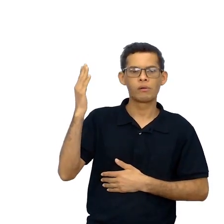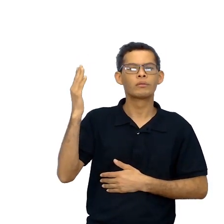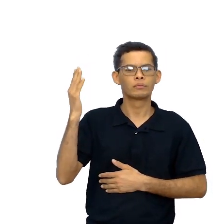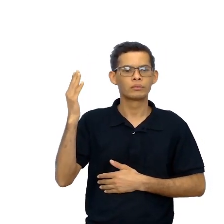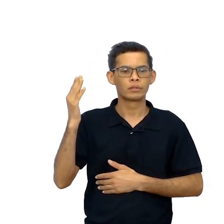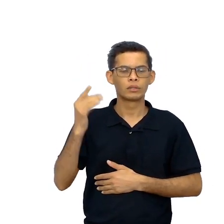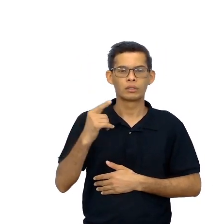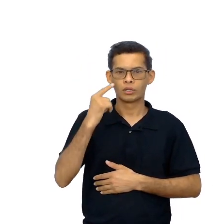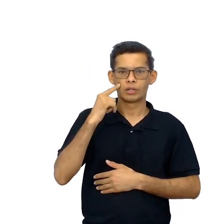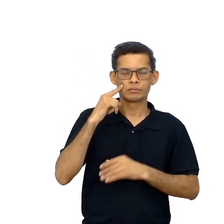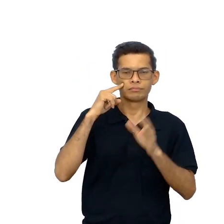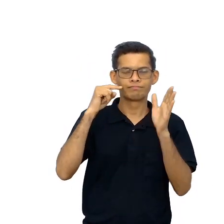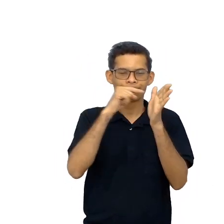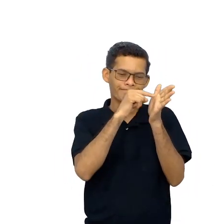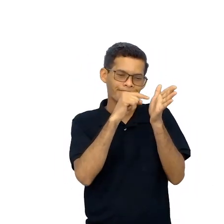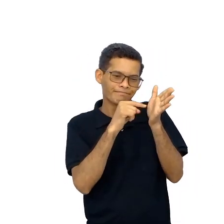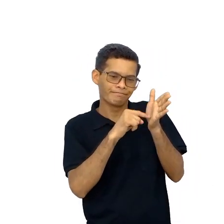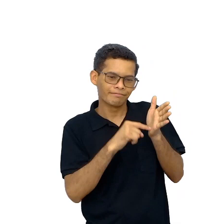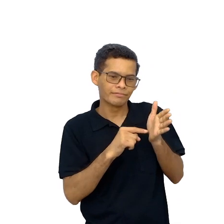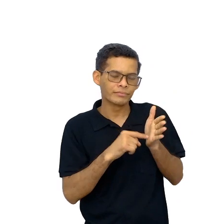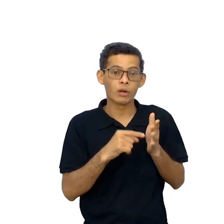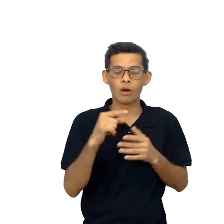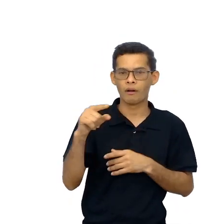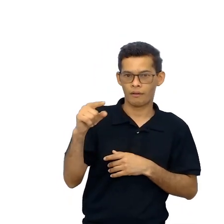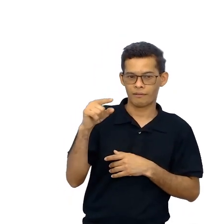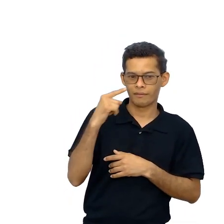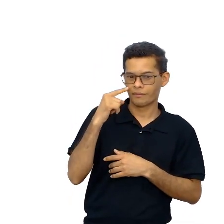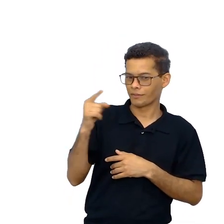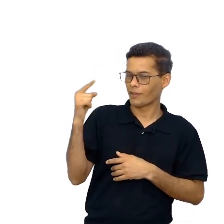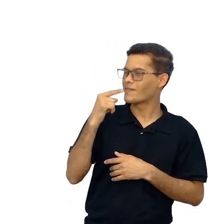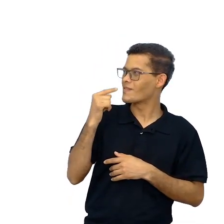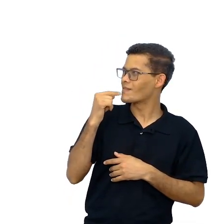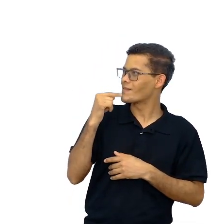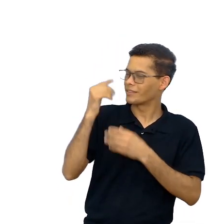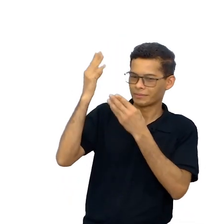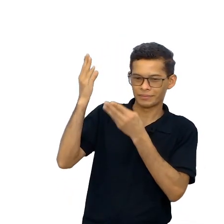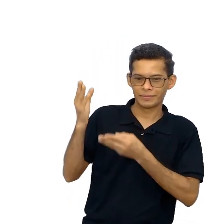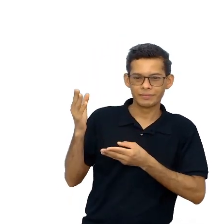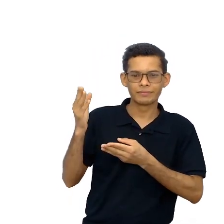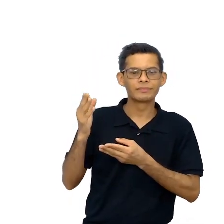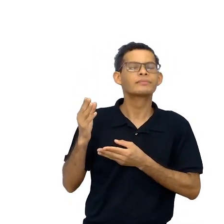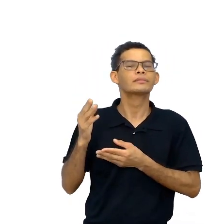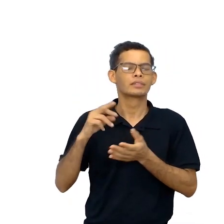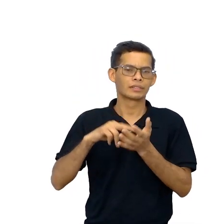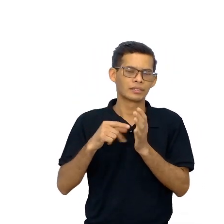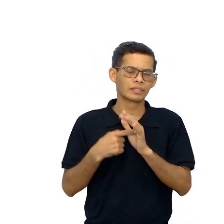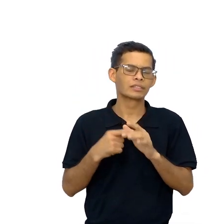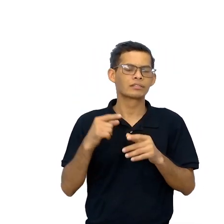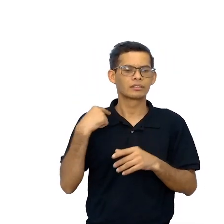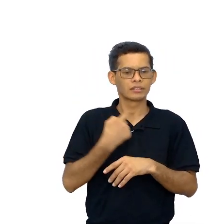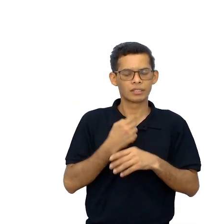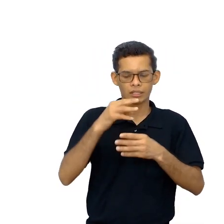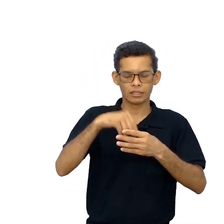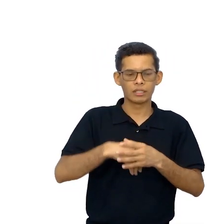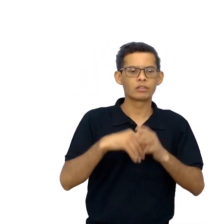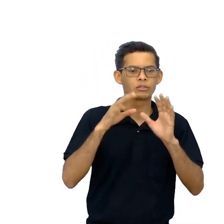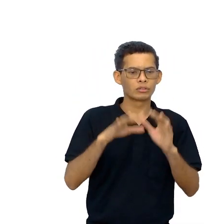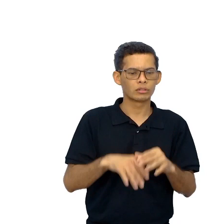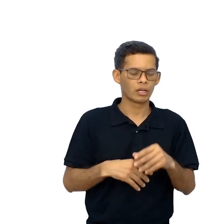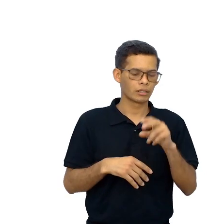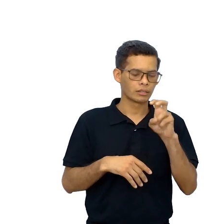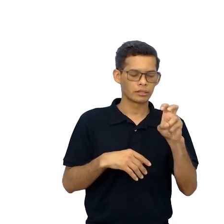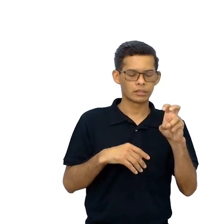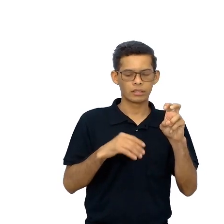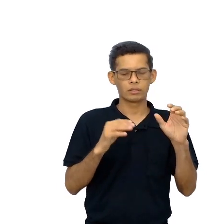pintadinho aqui de cinza, né? Nós trabalhamos com a sequência de atividades 5, 6 e 7 do 6º ao 9º